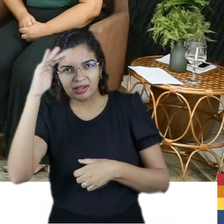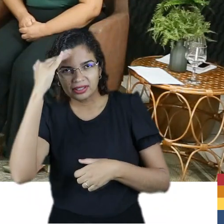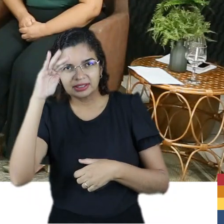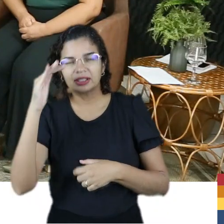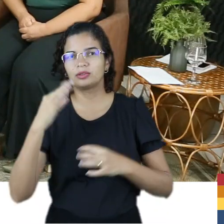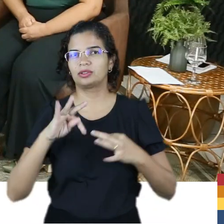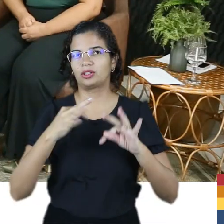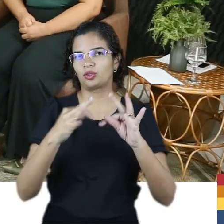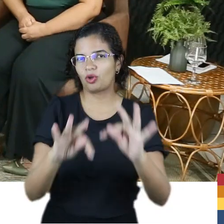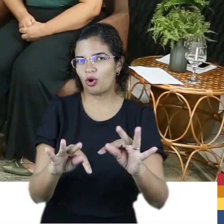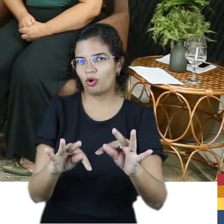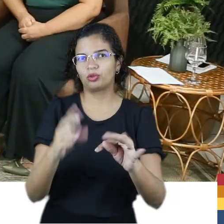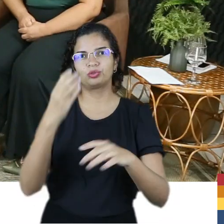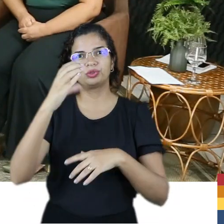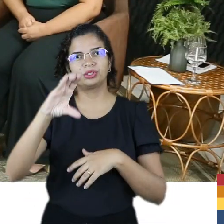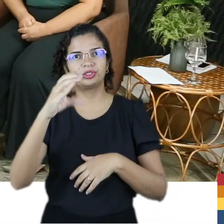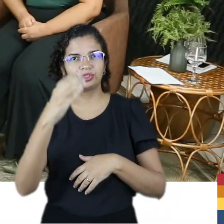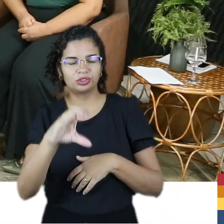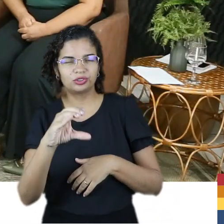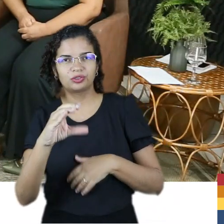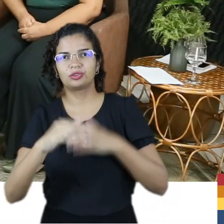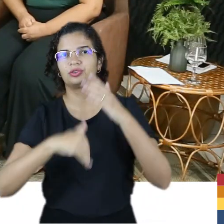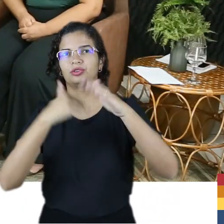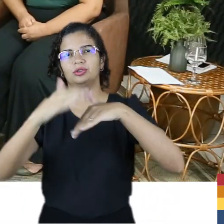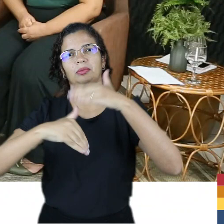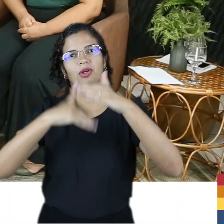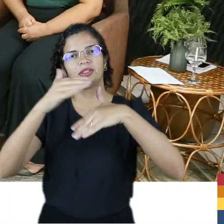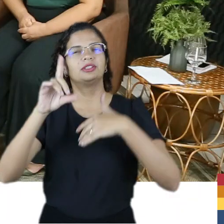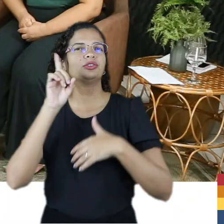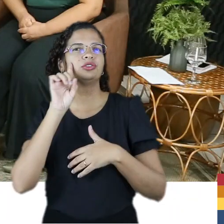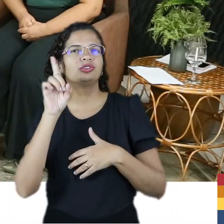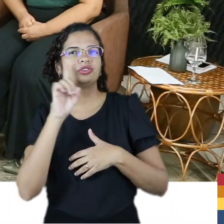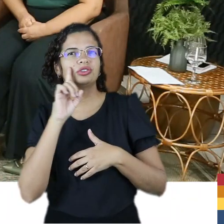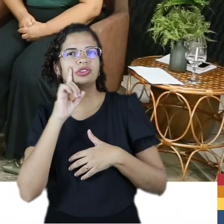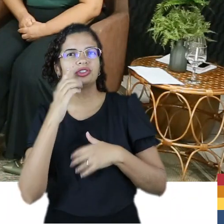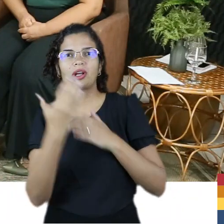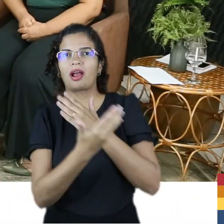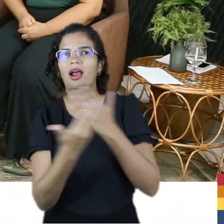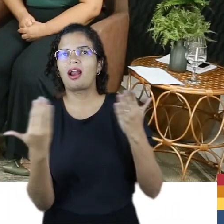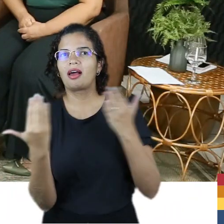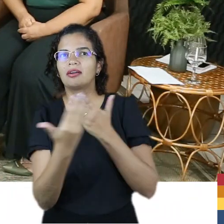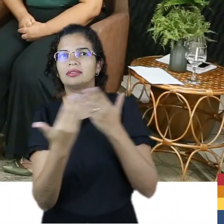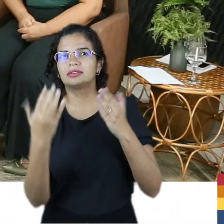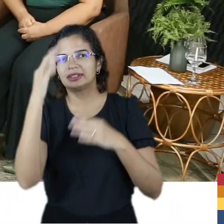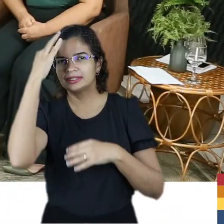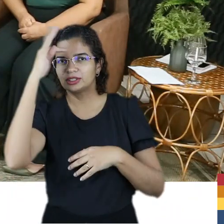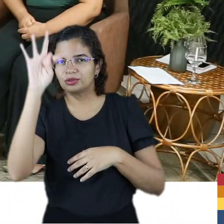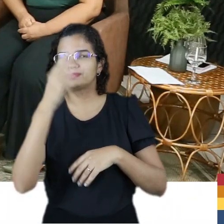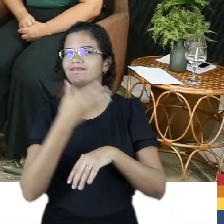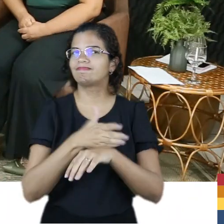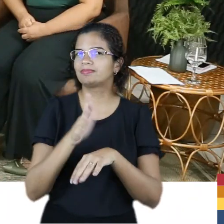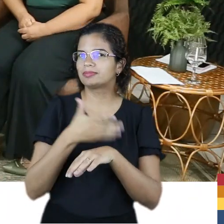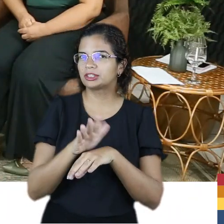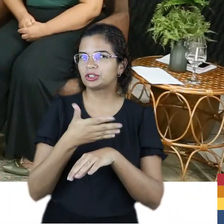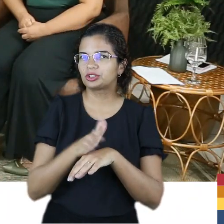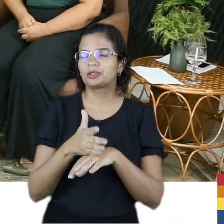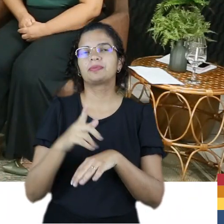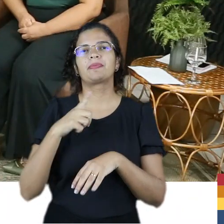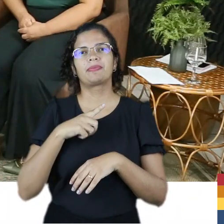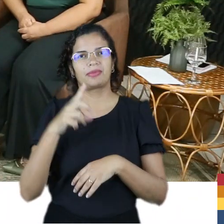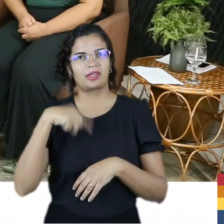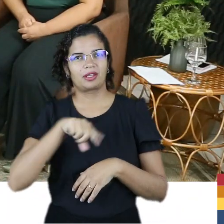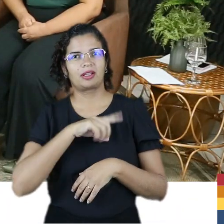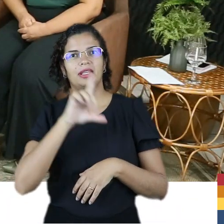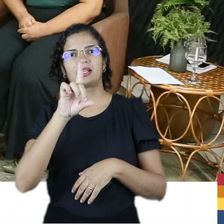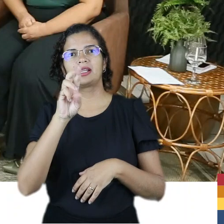capaz de se adaptar com flexibilidade a novas condições de ocupação ou aperfeiçoamentos posteriores.